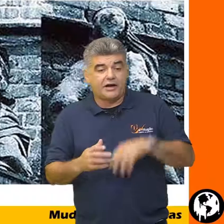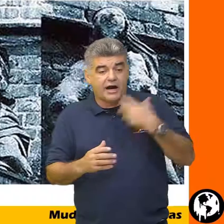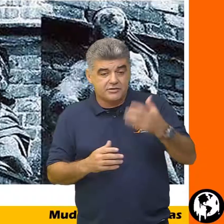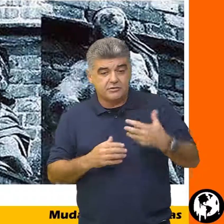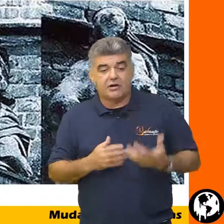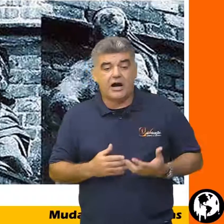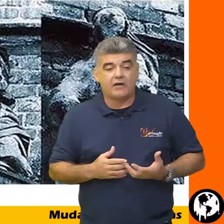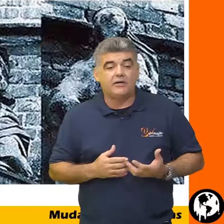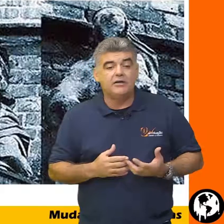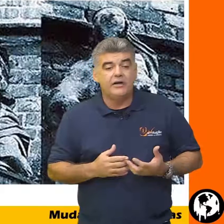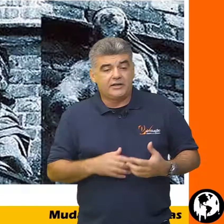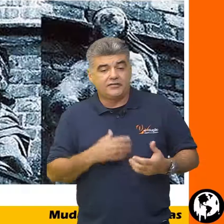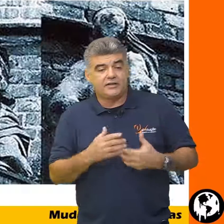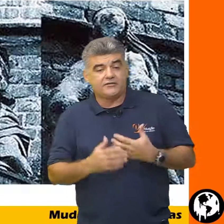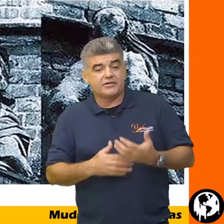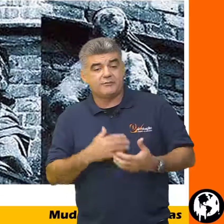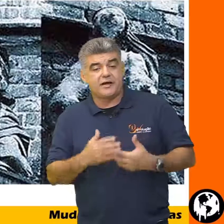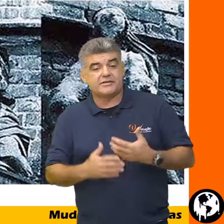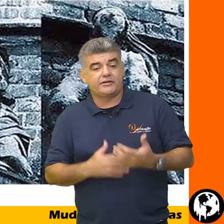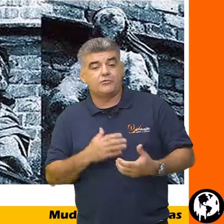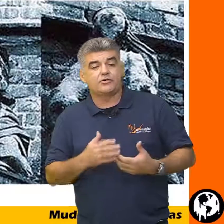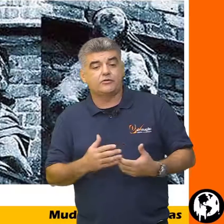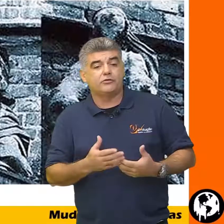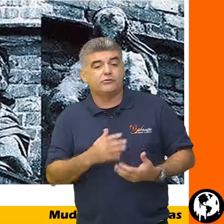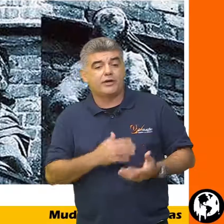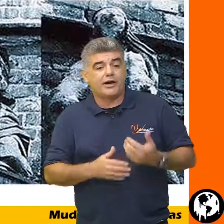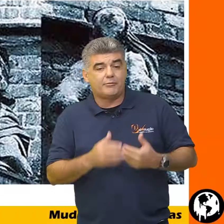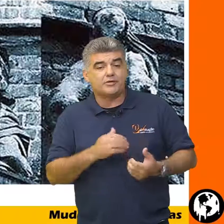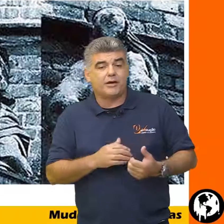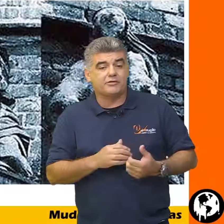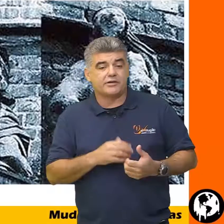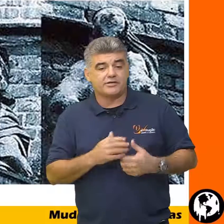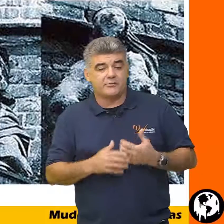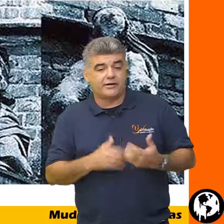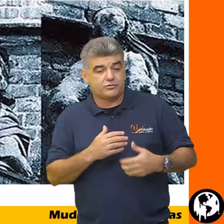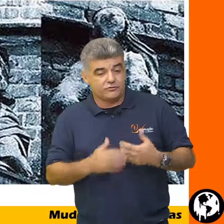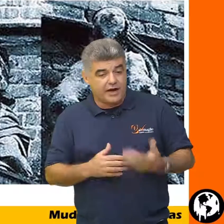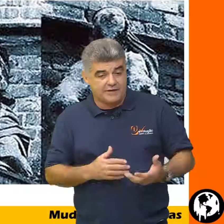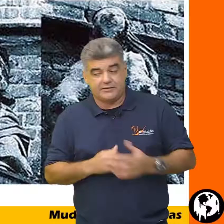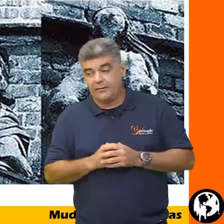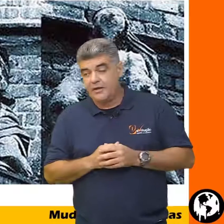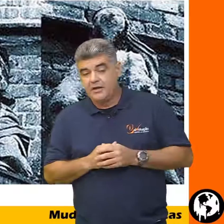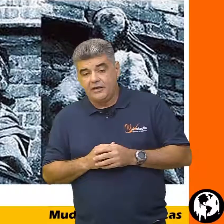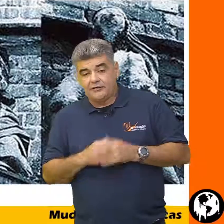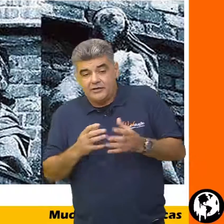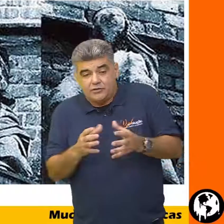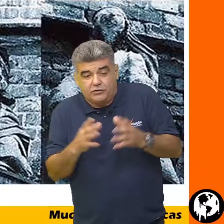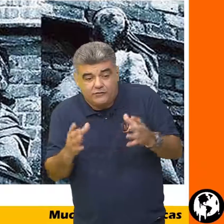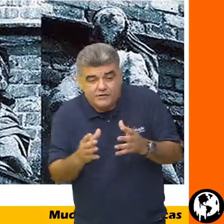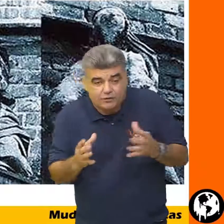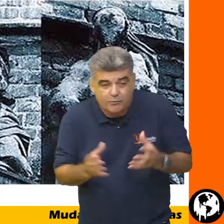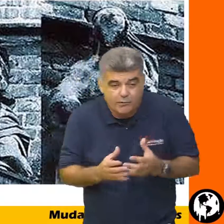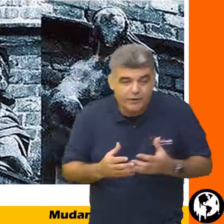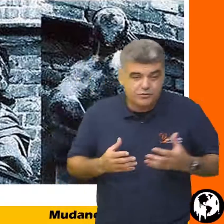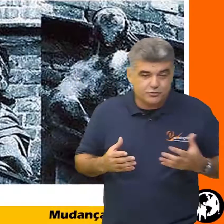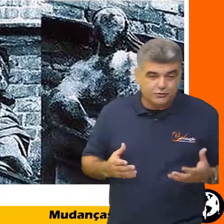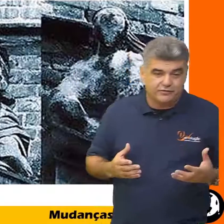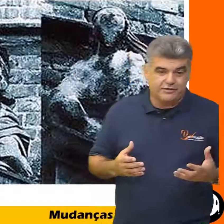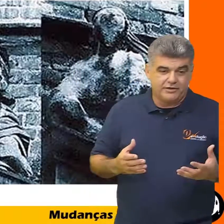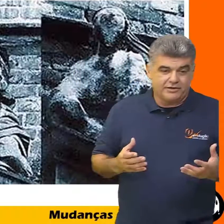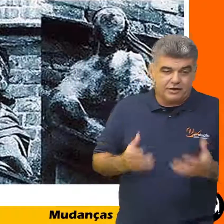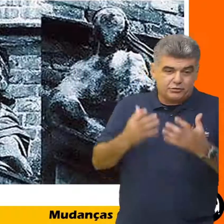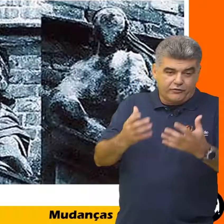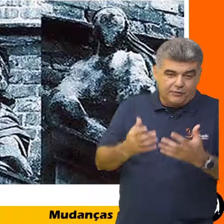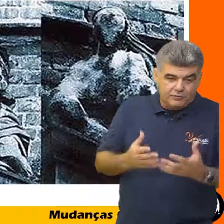ametais reagem com a água e na verdade você passa a ter uma chuva com pH mais baixo, que é a chamada chuva ácida. Na verdade, quando você toma banho de